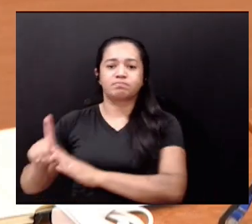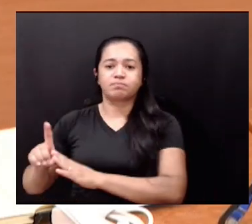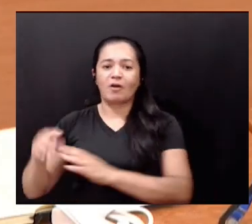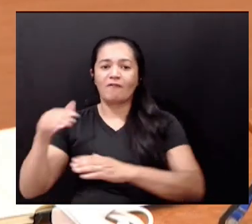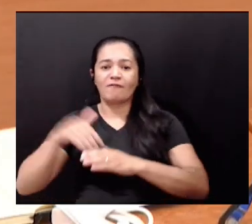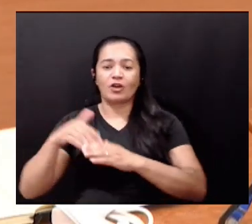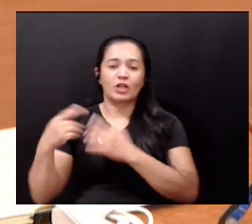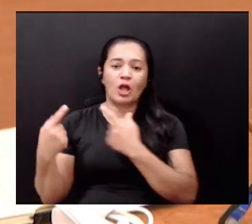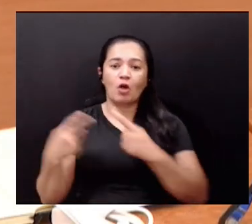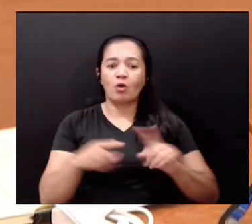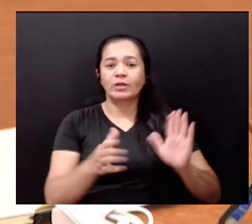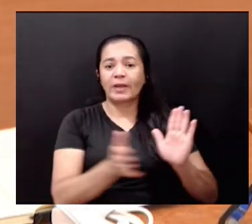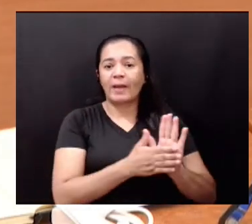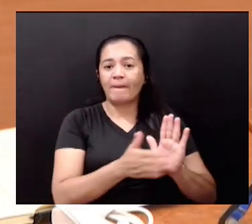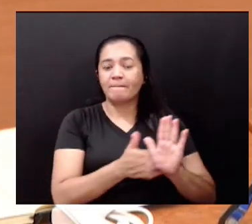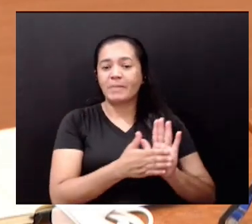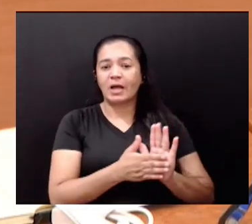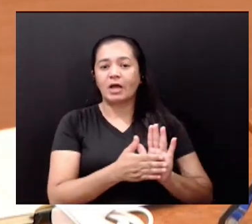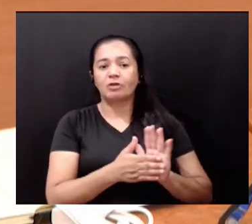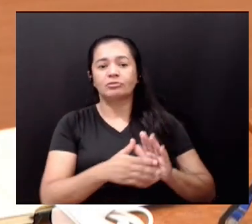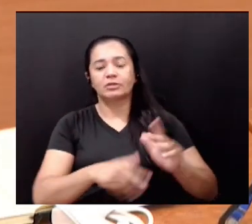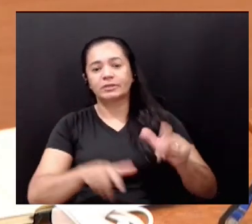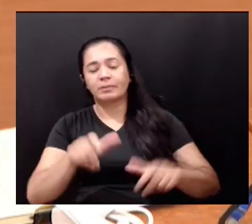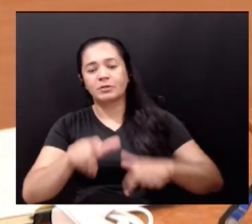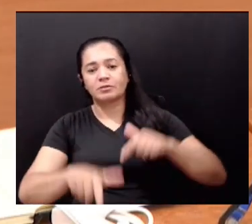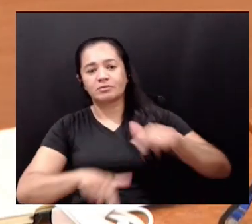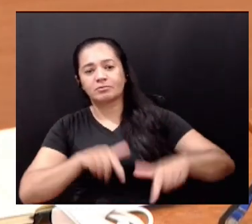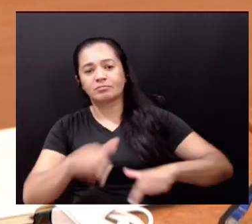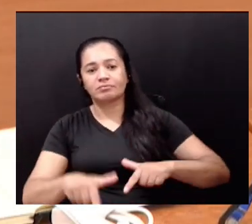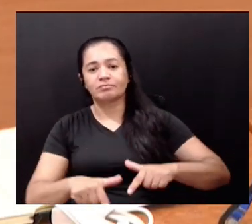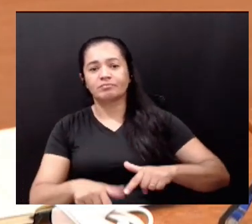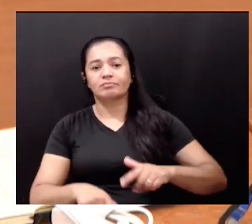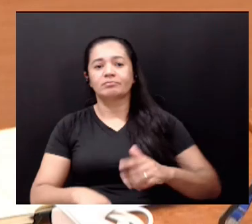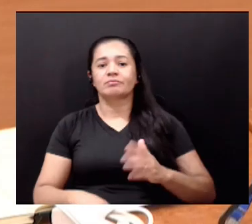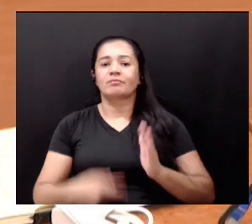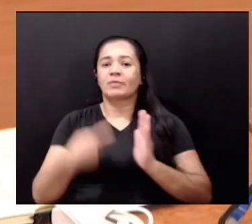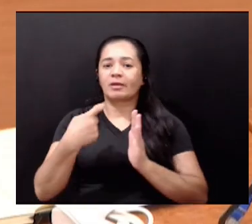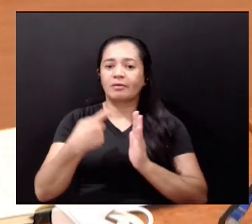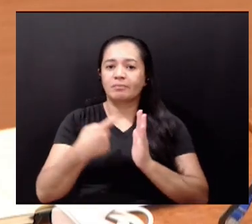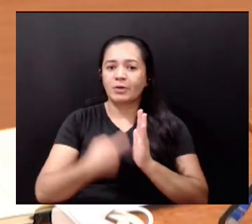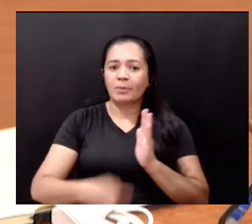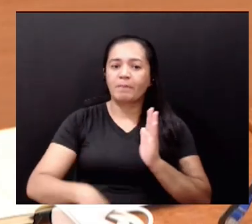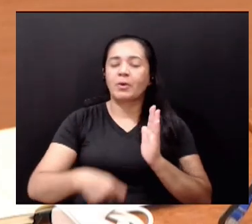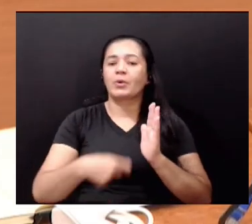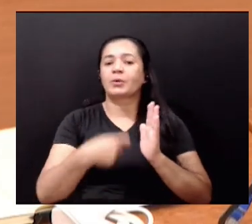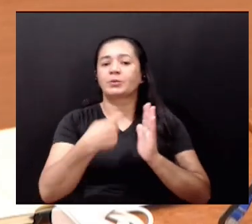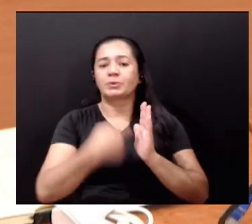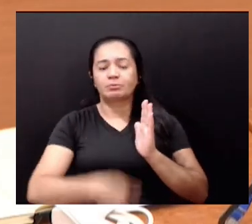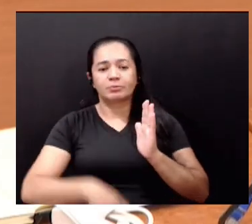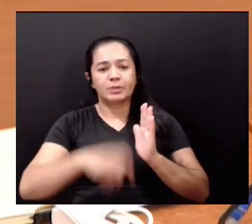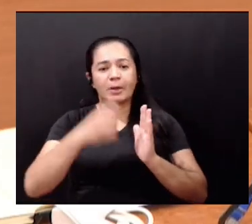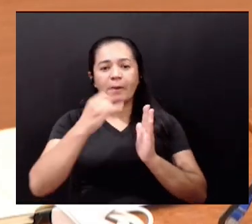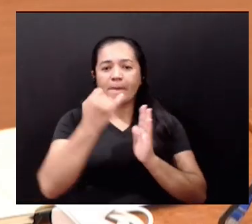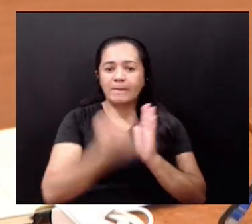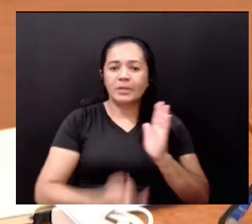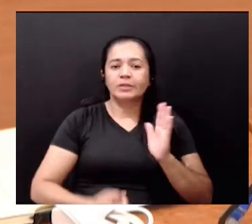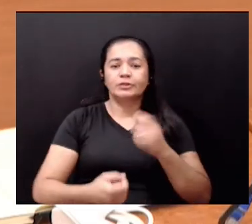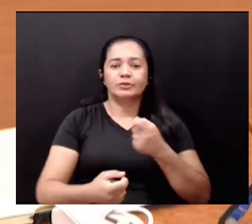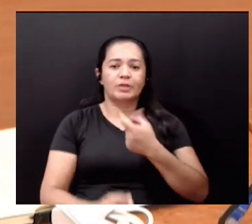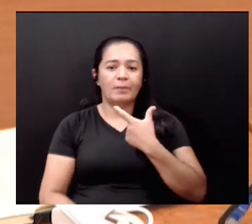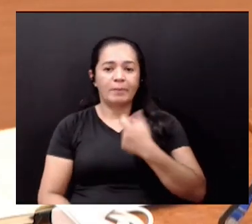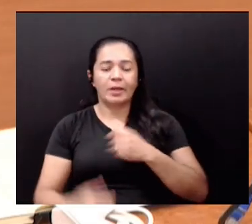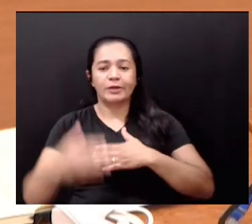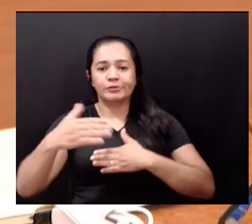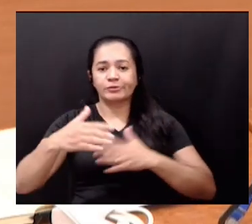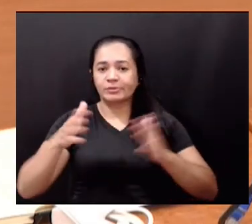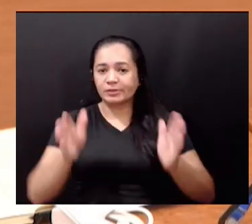dos trabalhadores, isenção do imposto na cesta básica, isenção de imposto nas medicações. Né? Agora nós vamos ter as